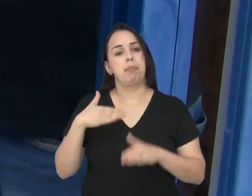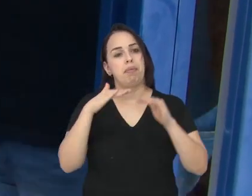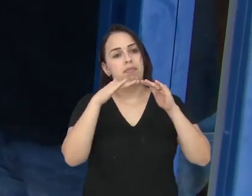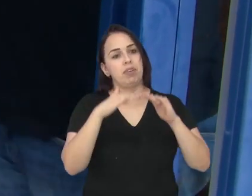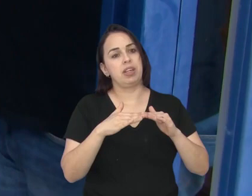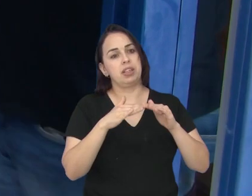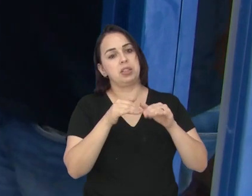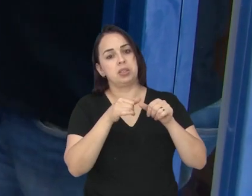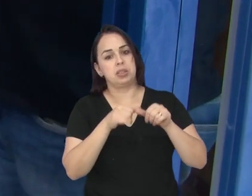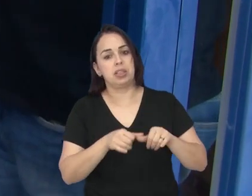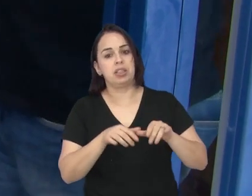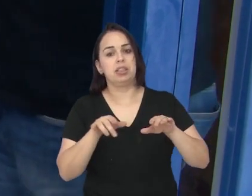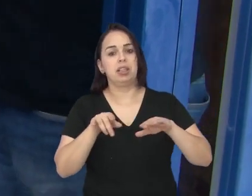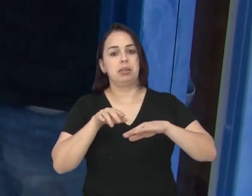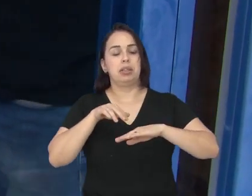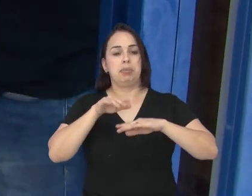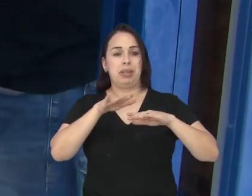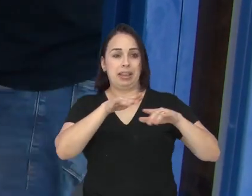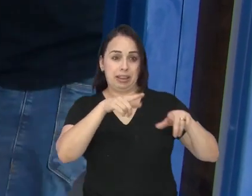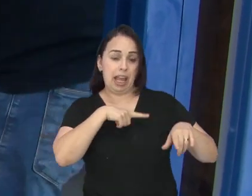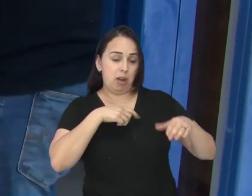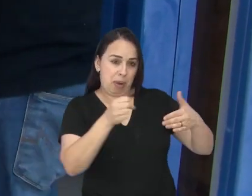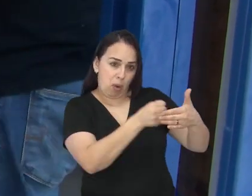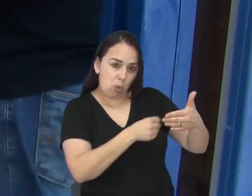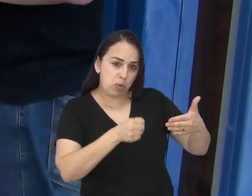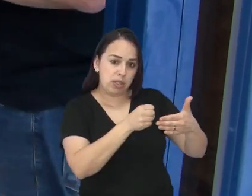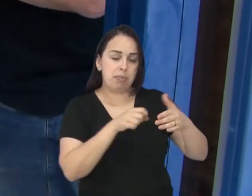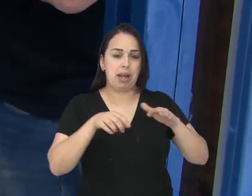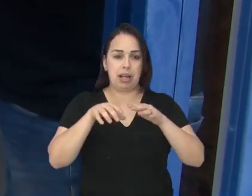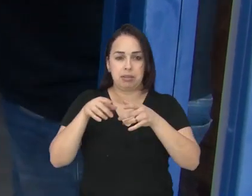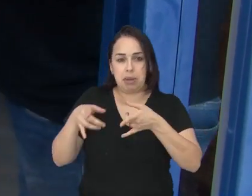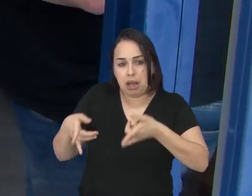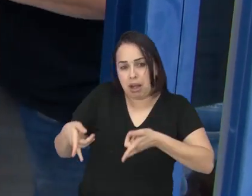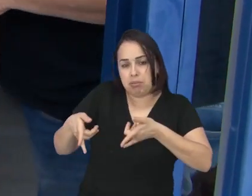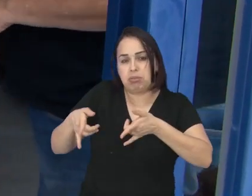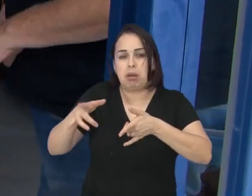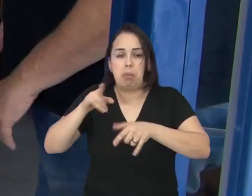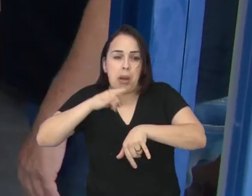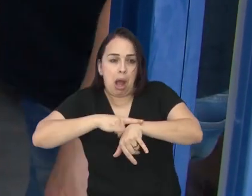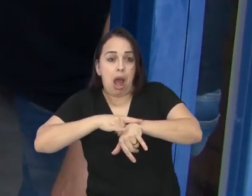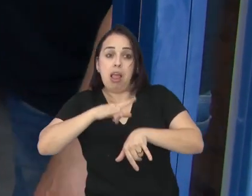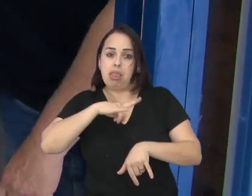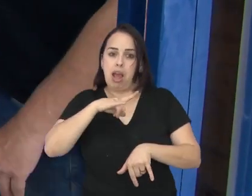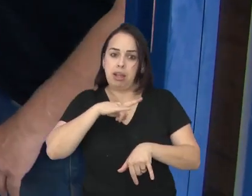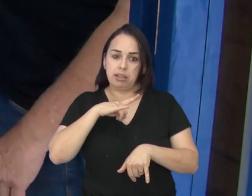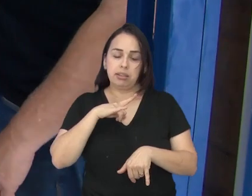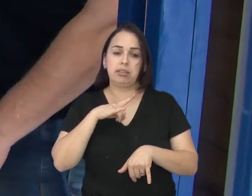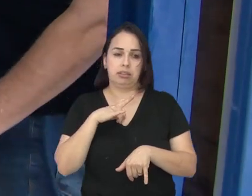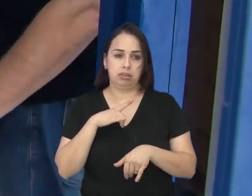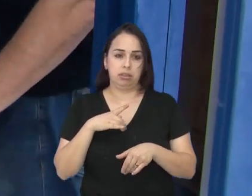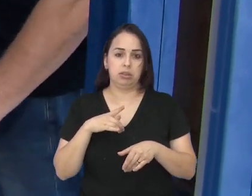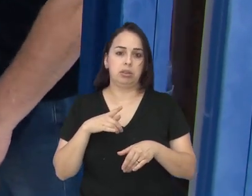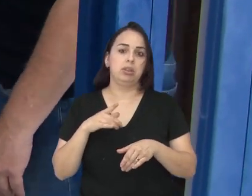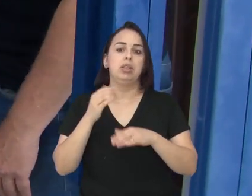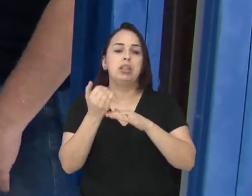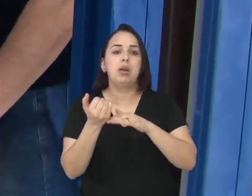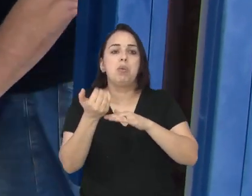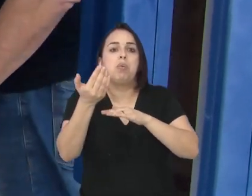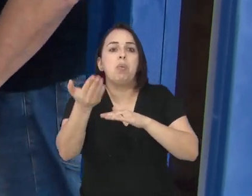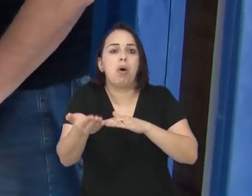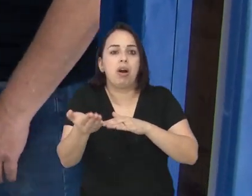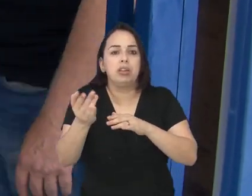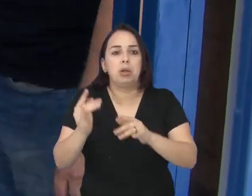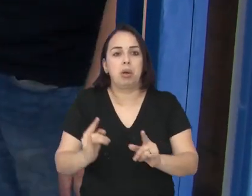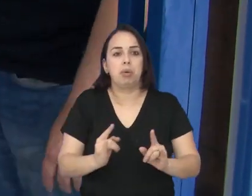aqui, fica aqui no mezanino, tem uma mini cozinha lá, tem uma caminha aqui, tem banheiro, tem tudo. Tem até um outro